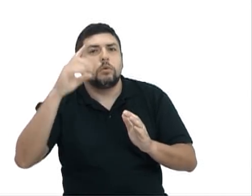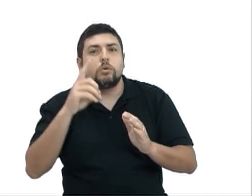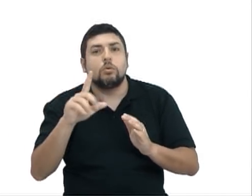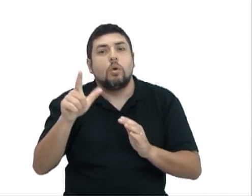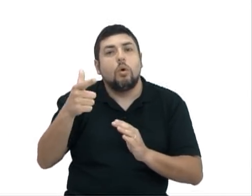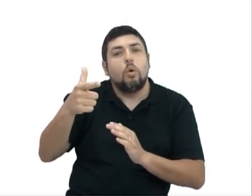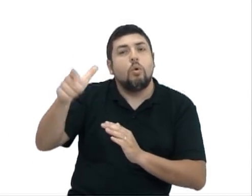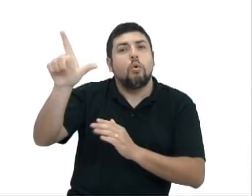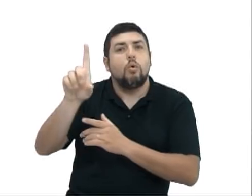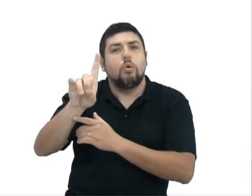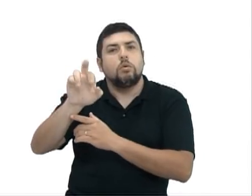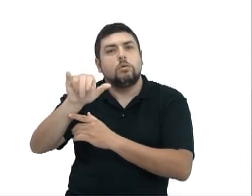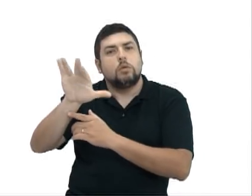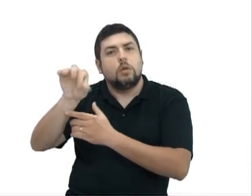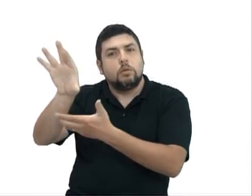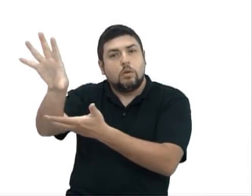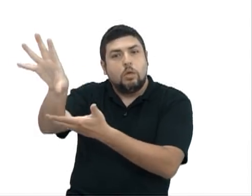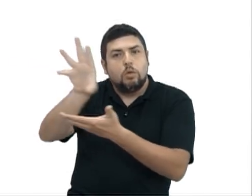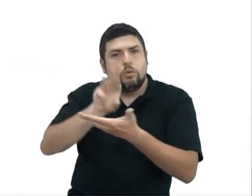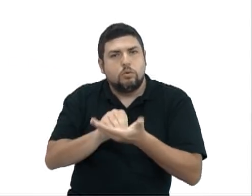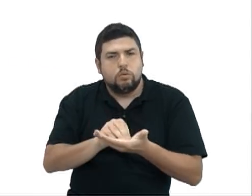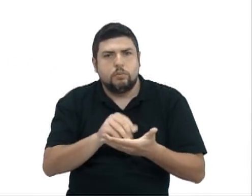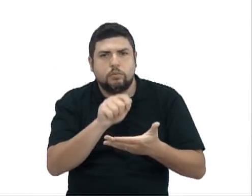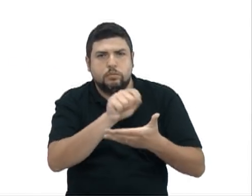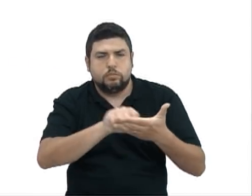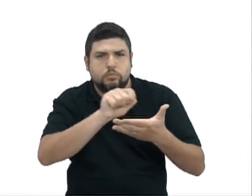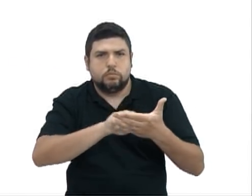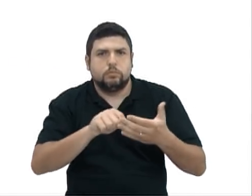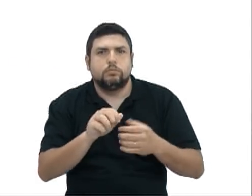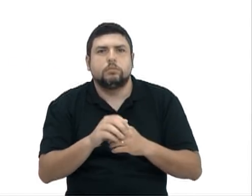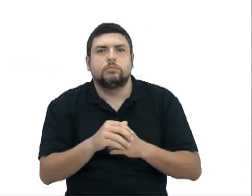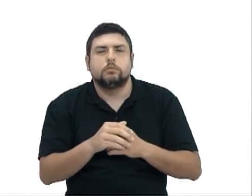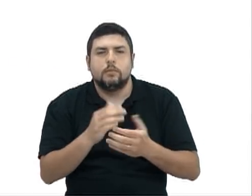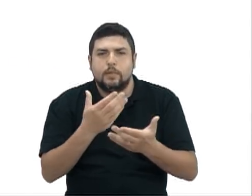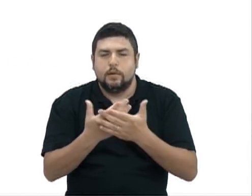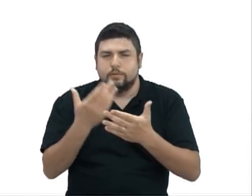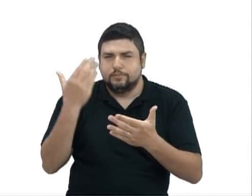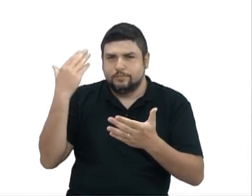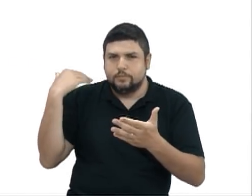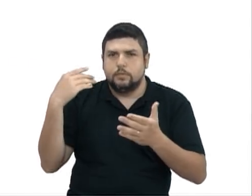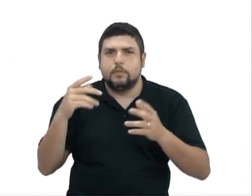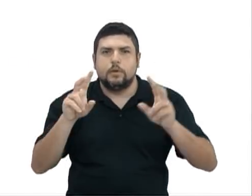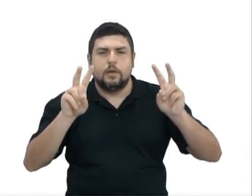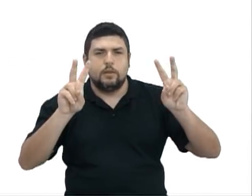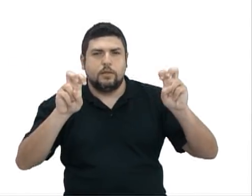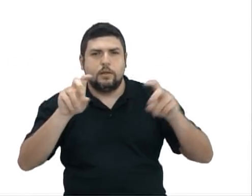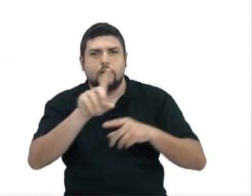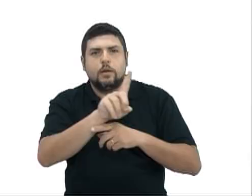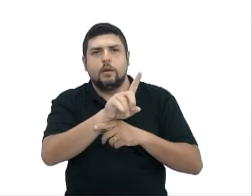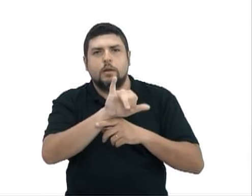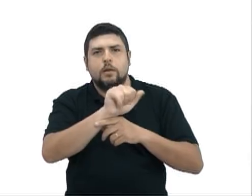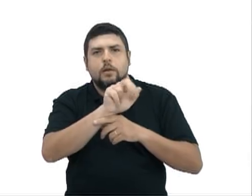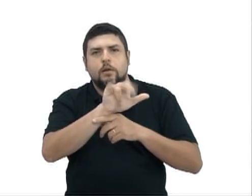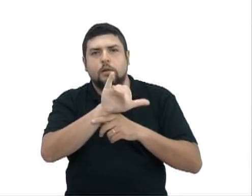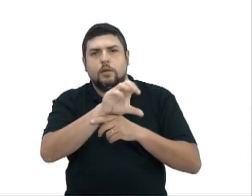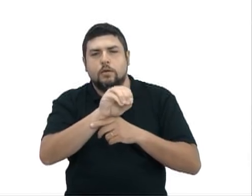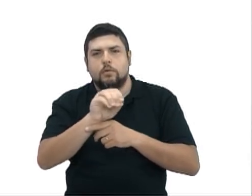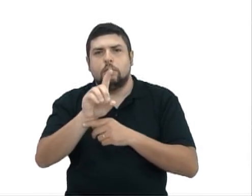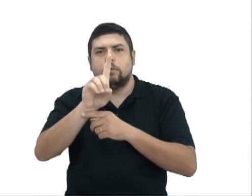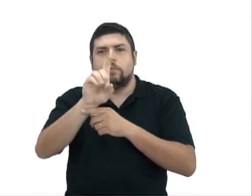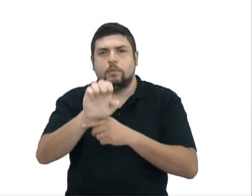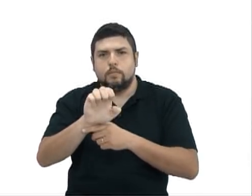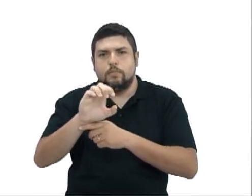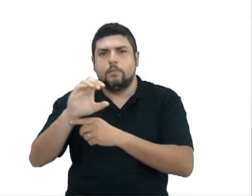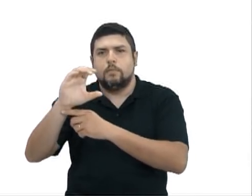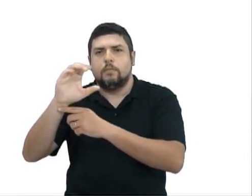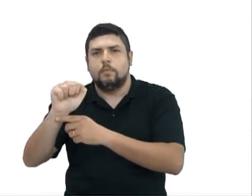lendo nas aulas anteriores, o Diário de Carol. O Diário de Carol, ele não foi escrito pela